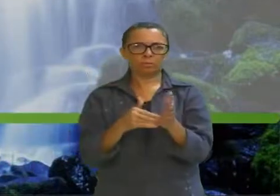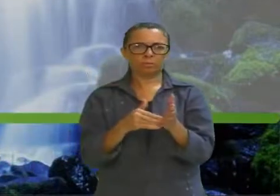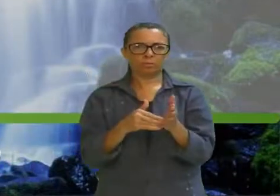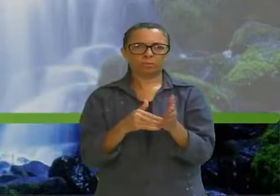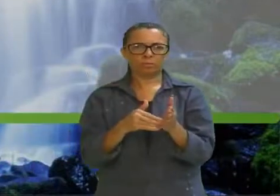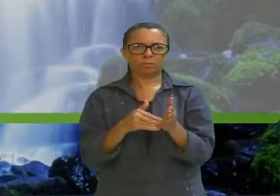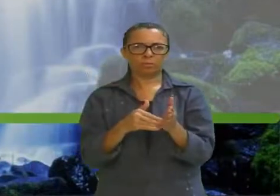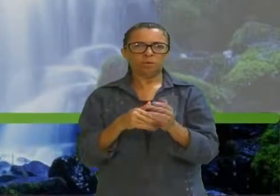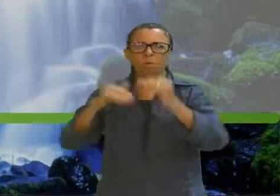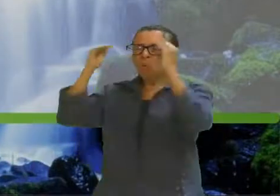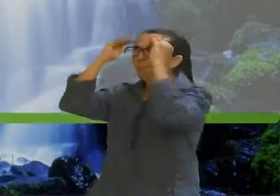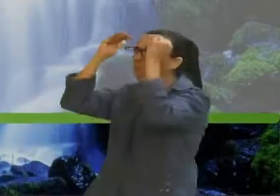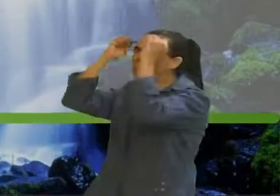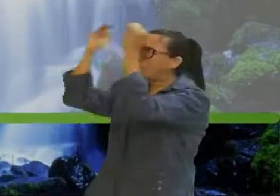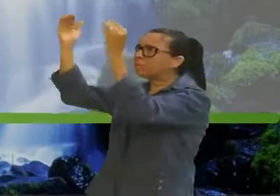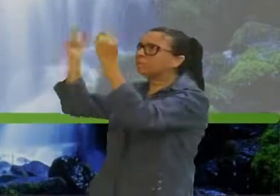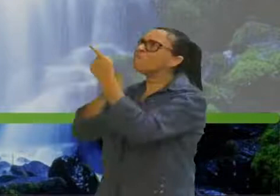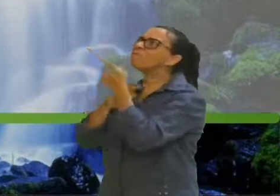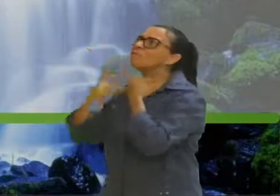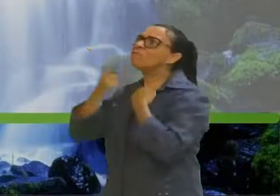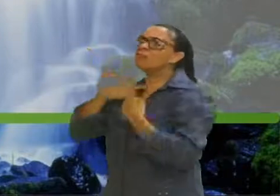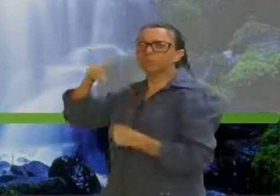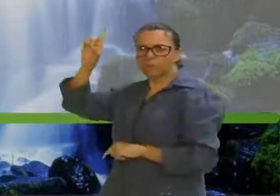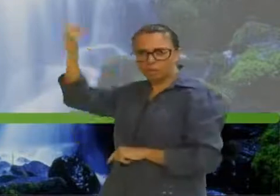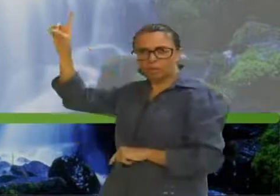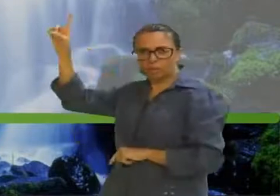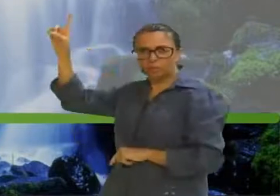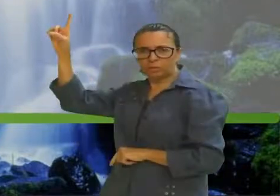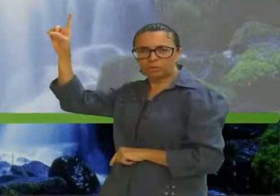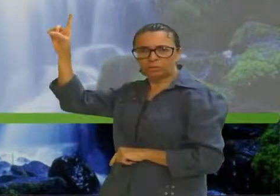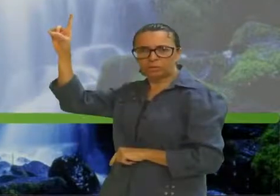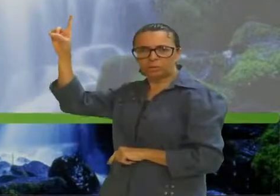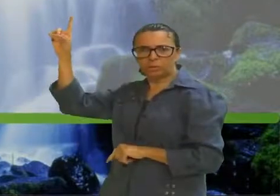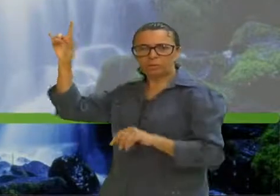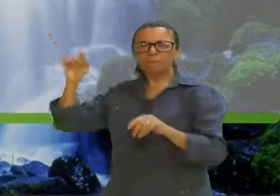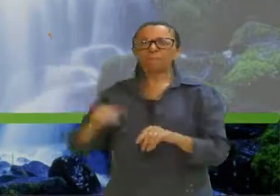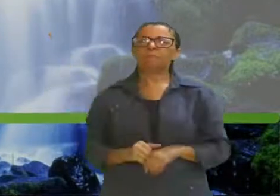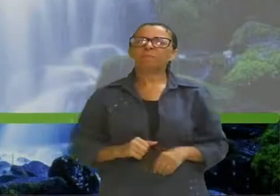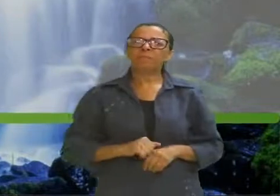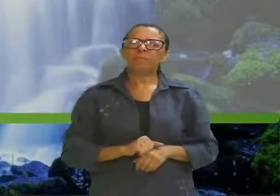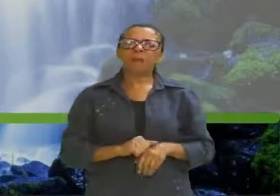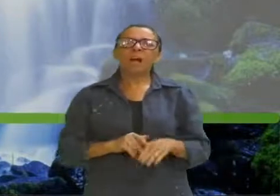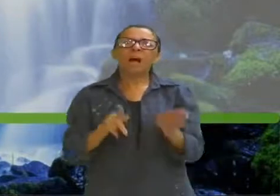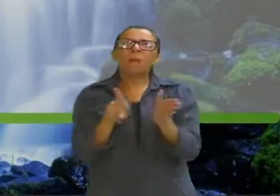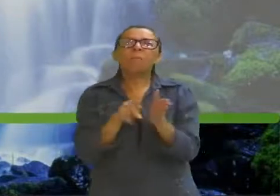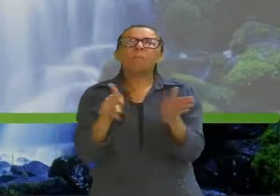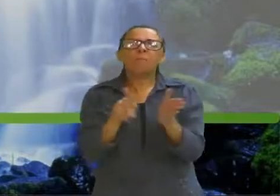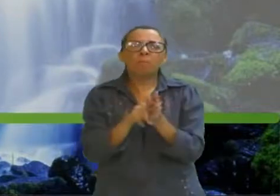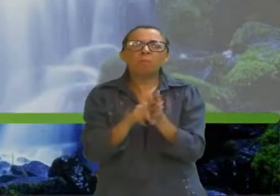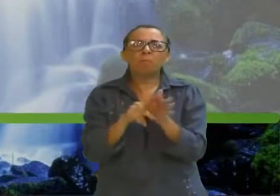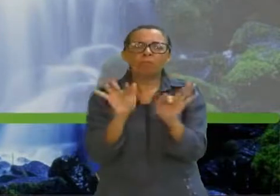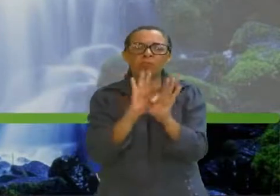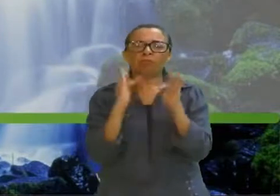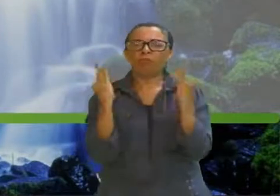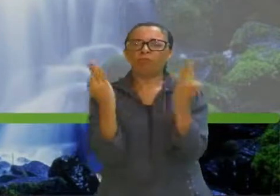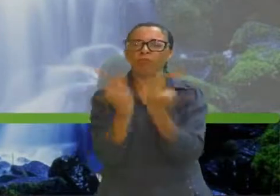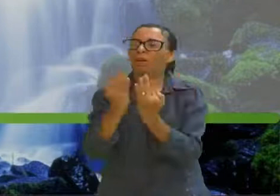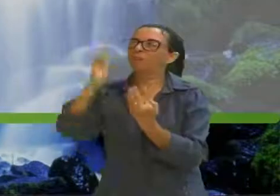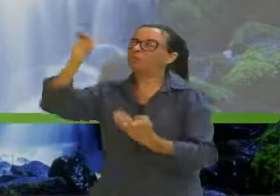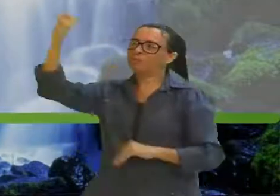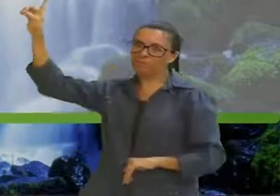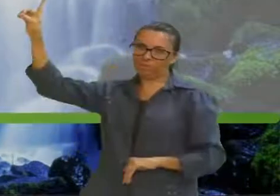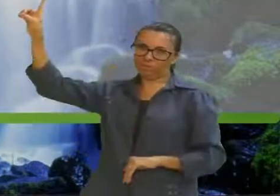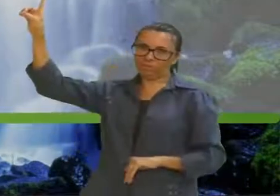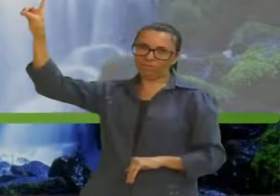irmão, irmã e mãe. Amados, tem um comentário aqui na minha Bíblia que diz o seguinte,